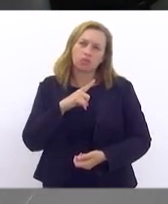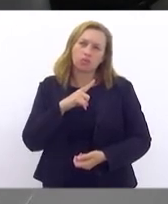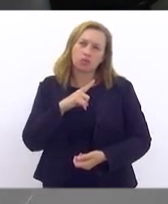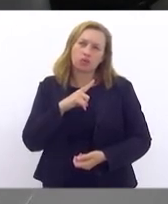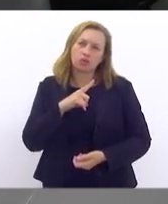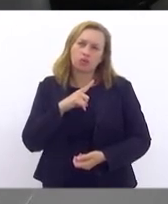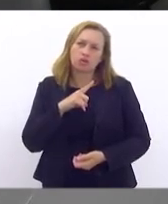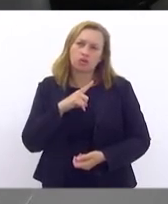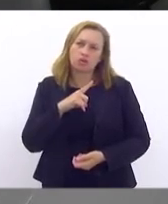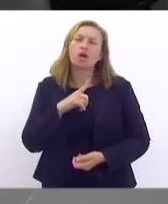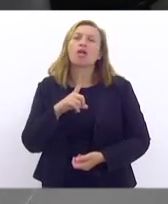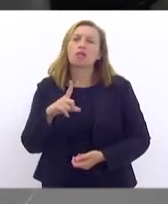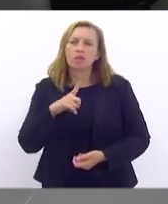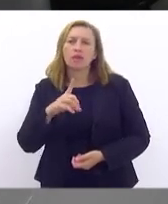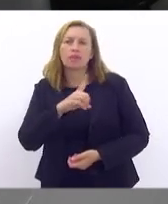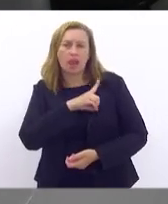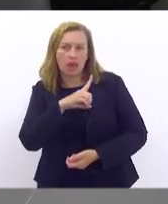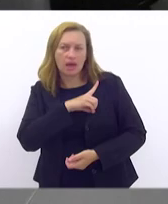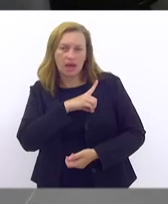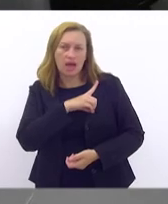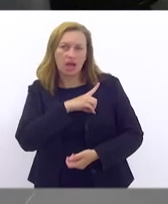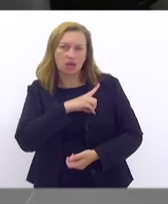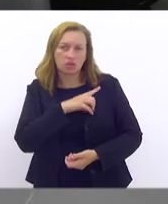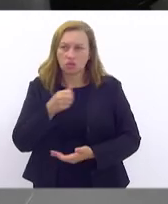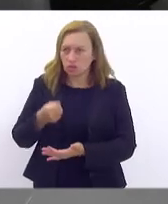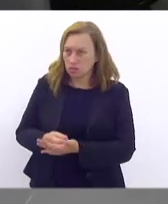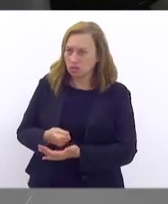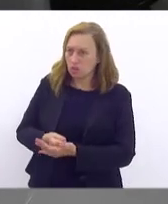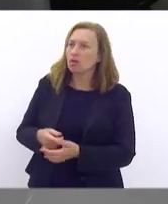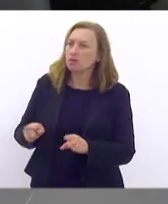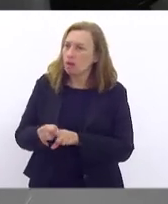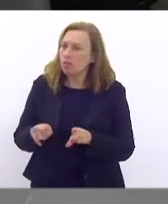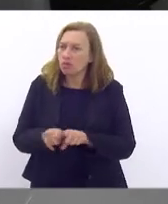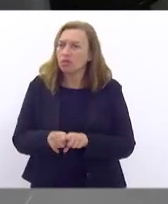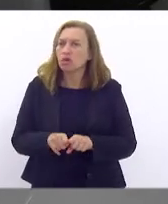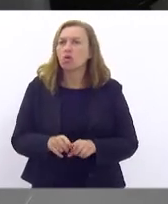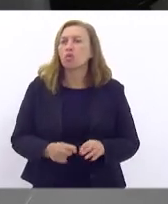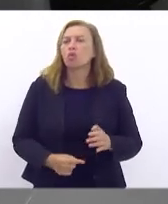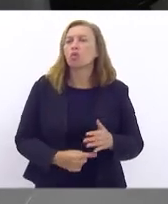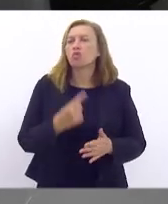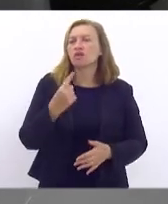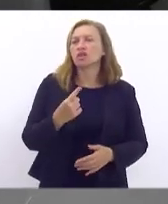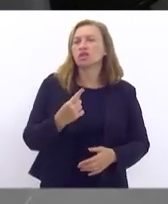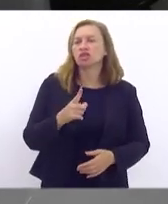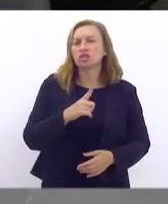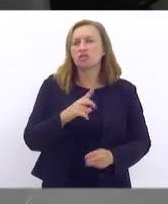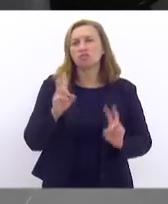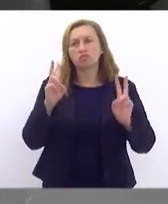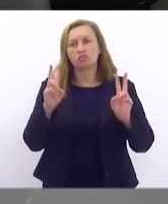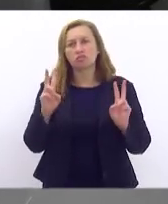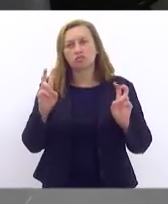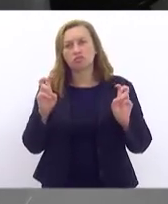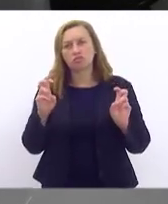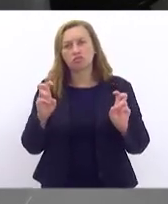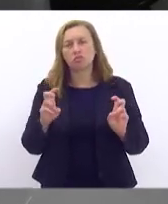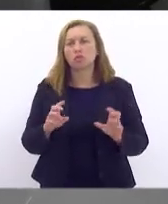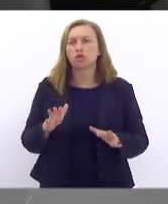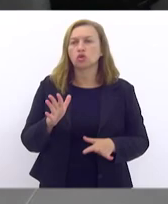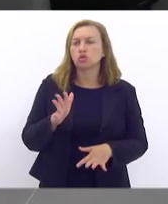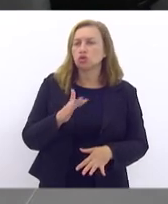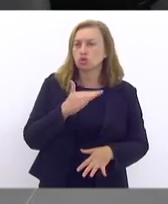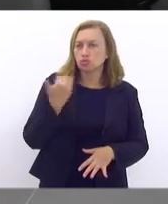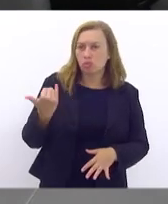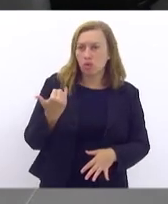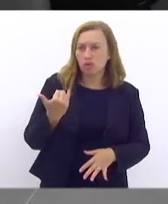e a gente tem delegados que são muito diligentes também, e uma vez nós fizemos um caso de homicídio